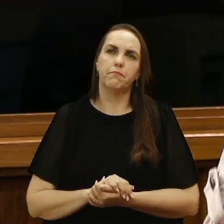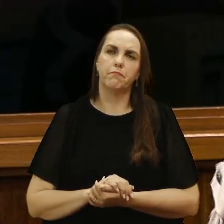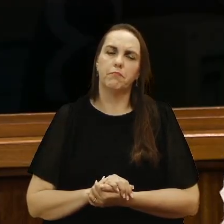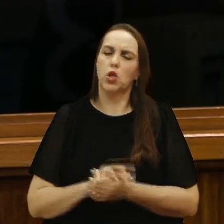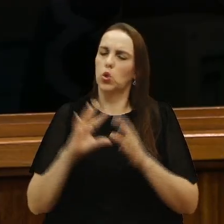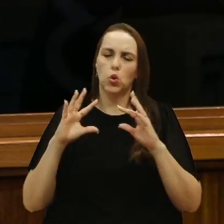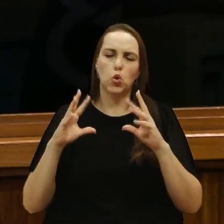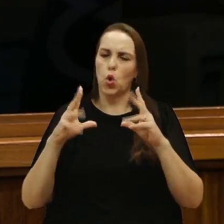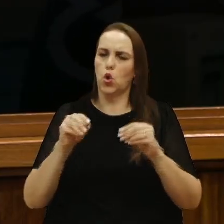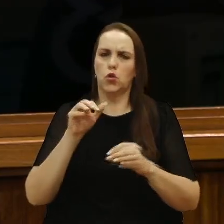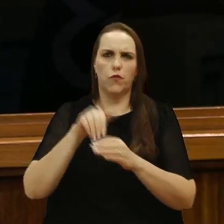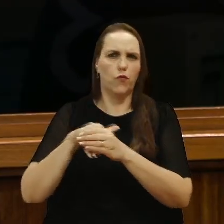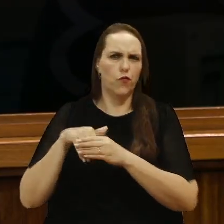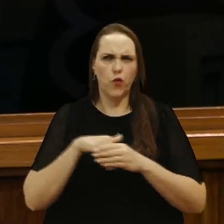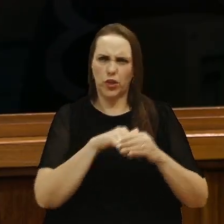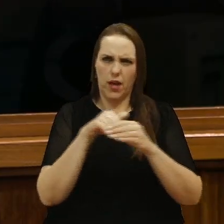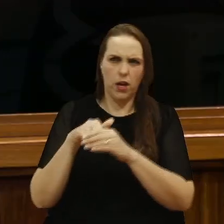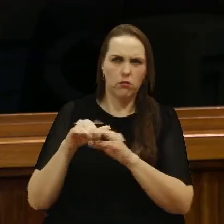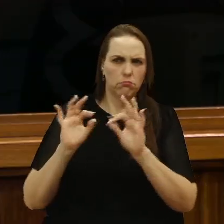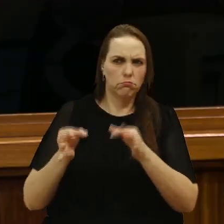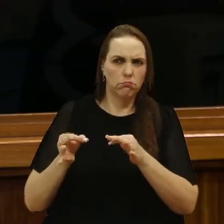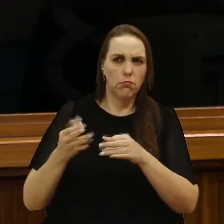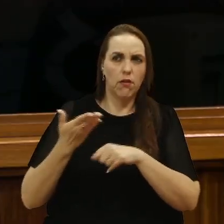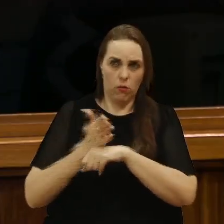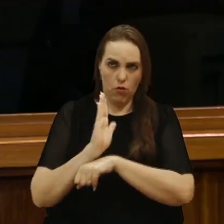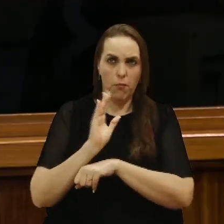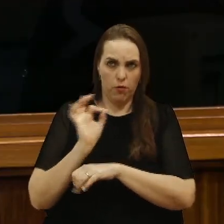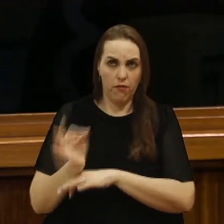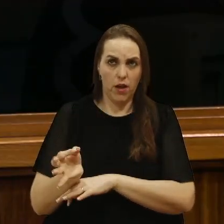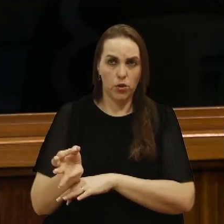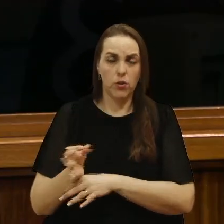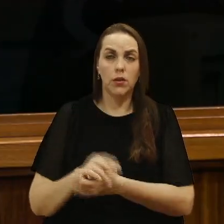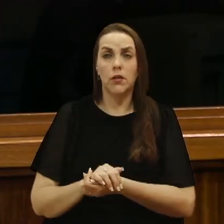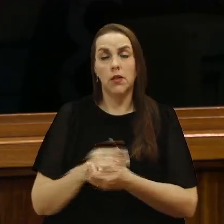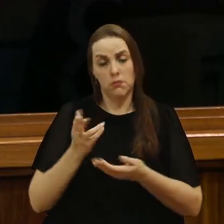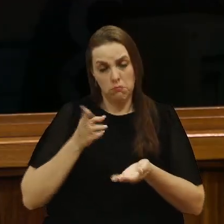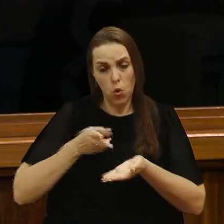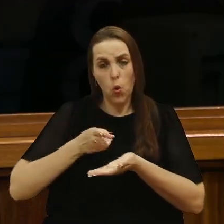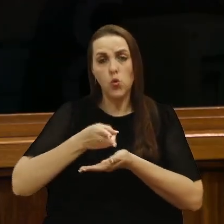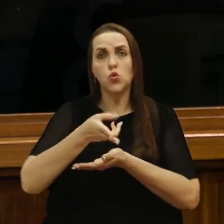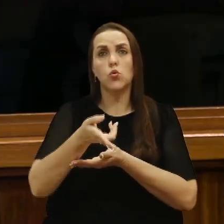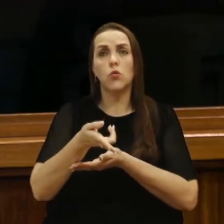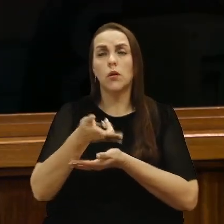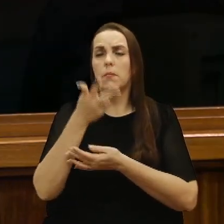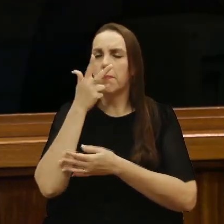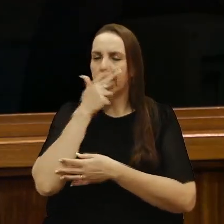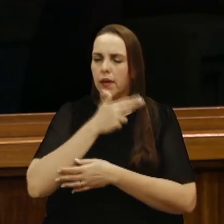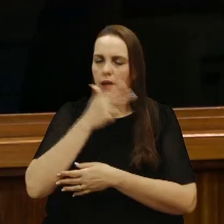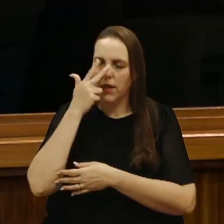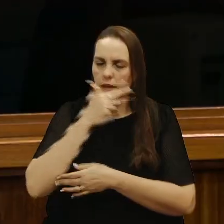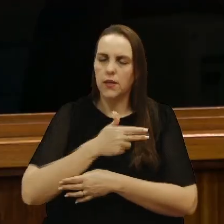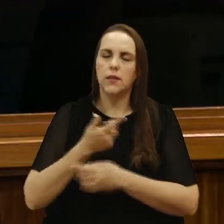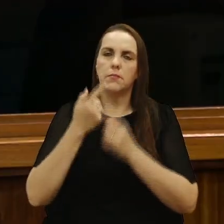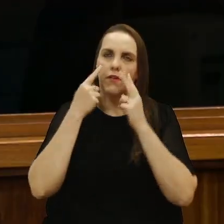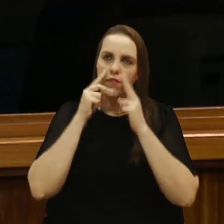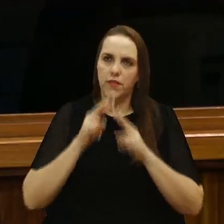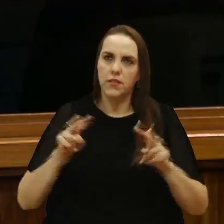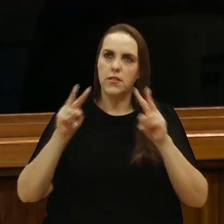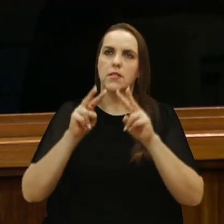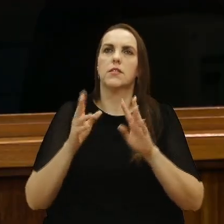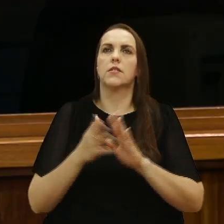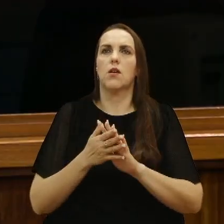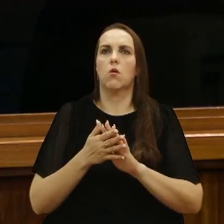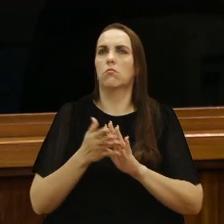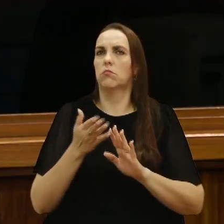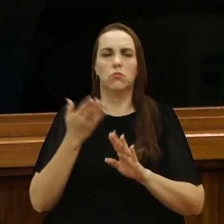unanimidade aqui quando da votação dele, e nós seguimos com a mesma visão que nós tínhamos